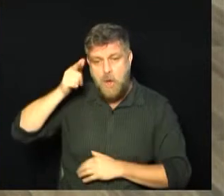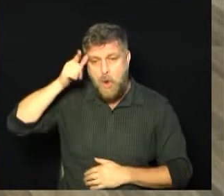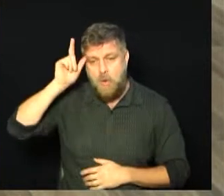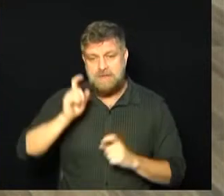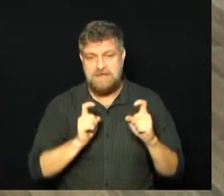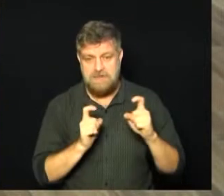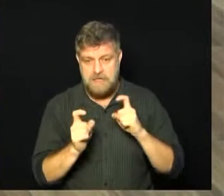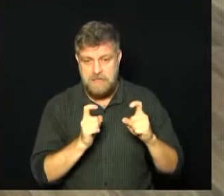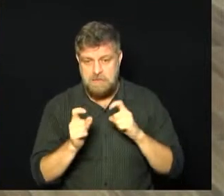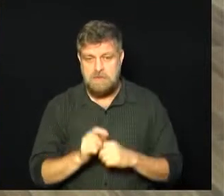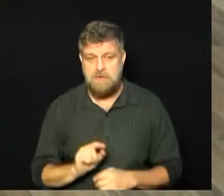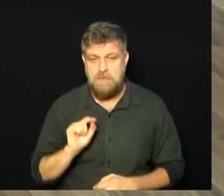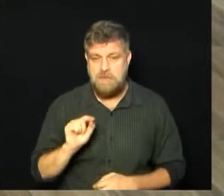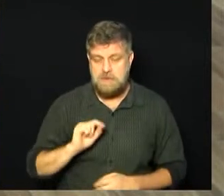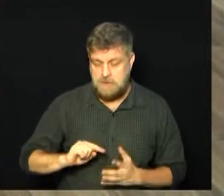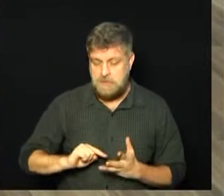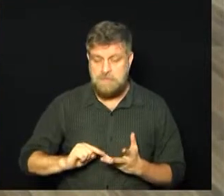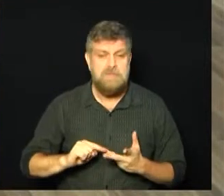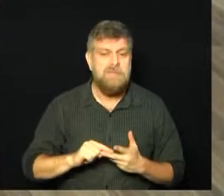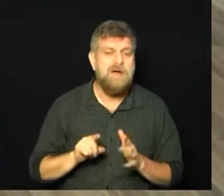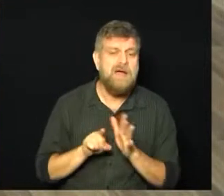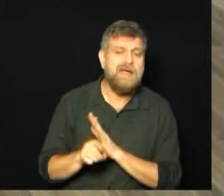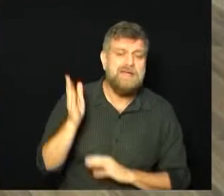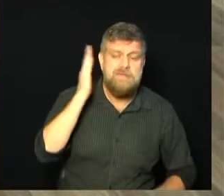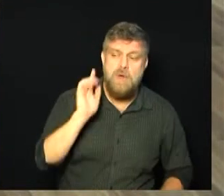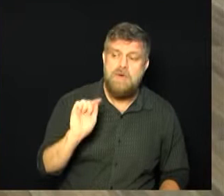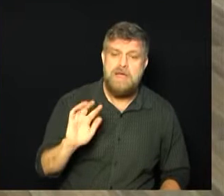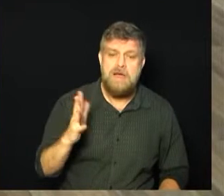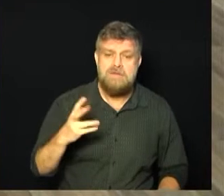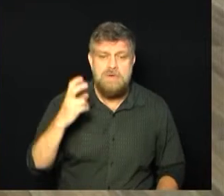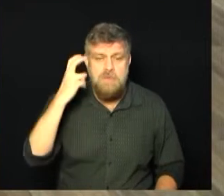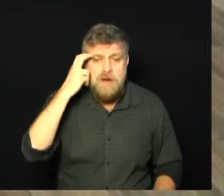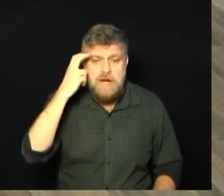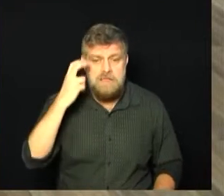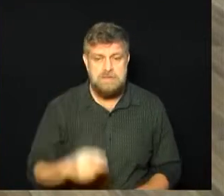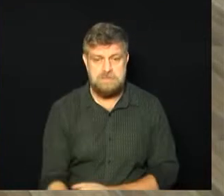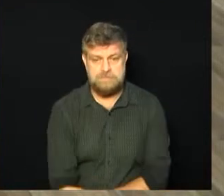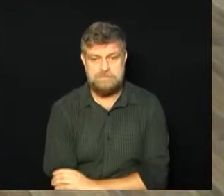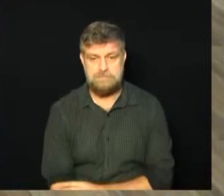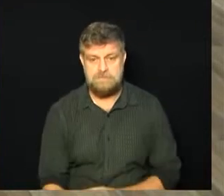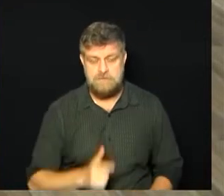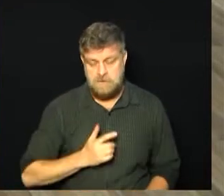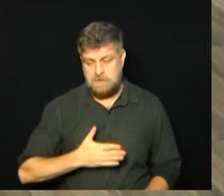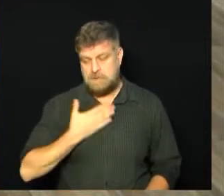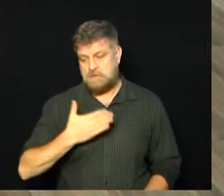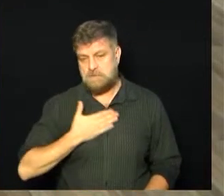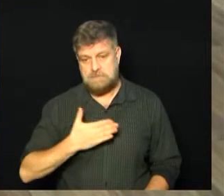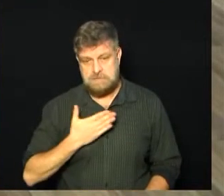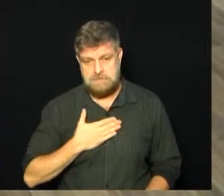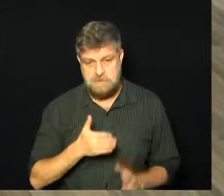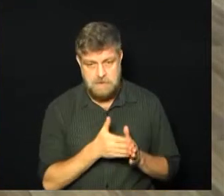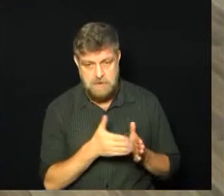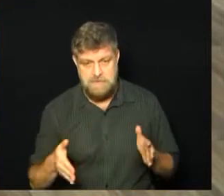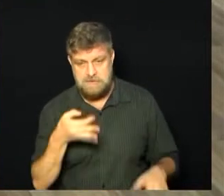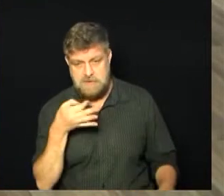reunião ordinária e o que está todo mundo se perguntando é o que aconteceu com o vereador Carlinhos Camelô. Foi um susto durante o pequeno